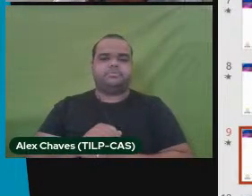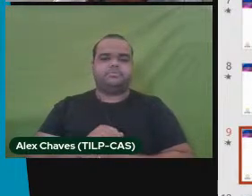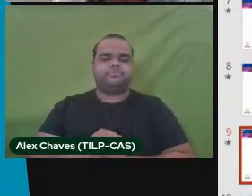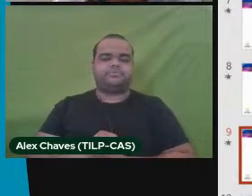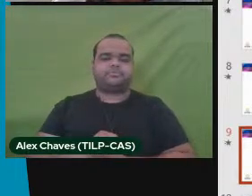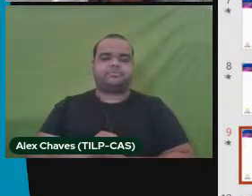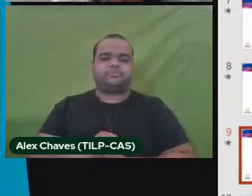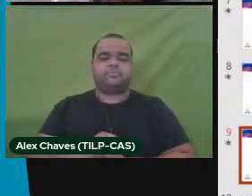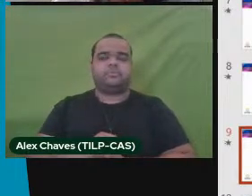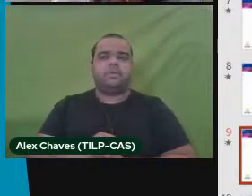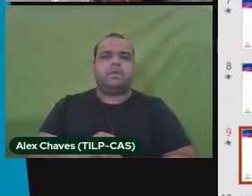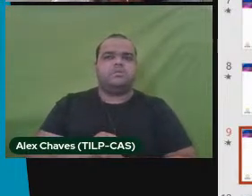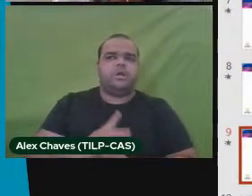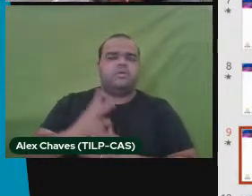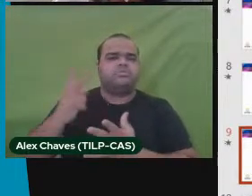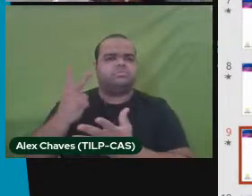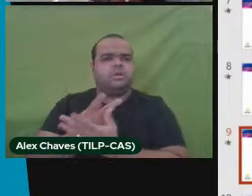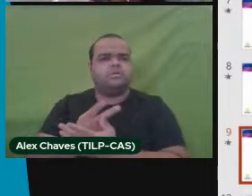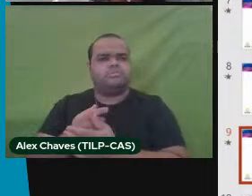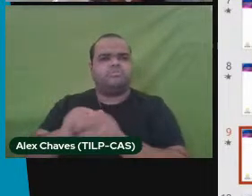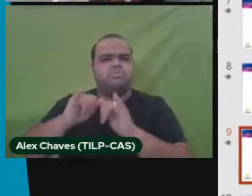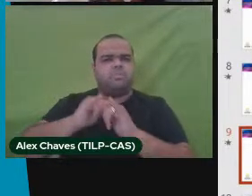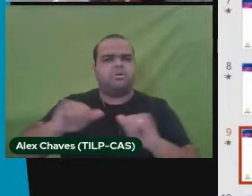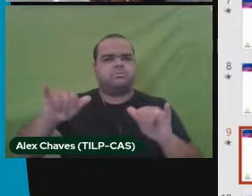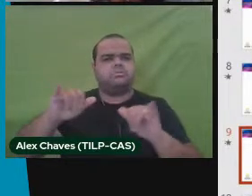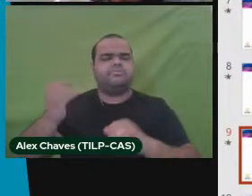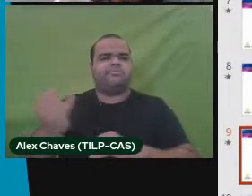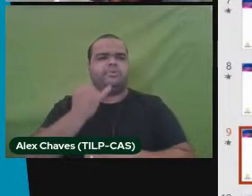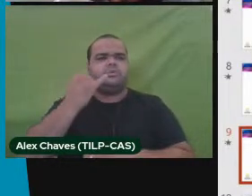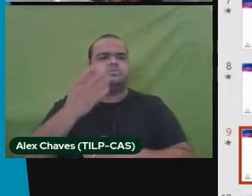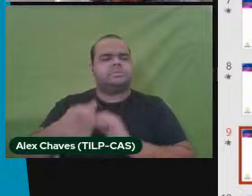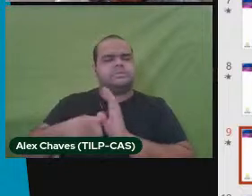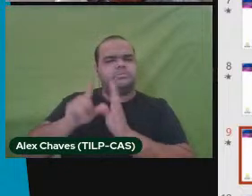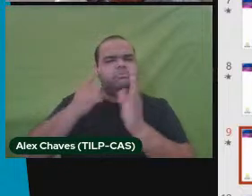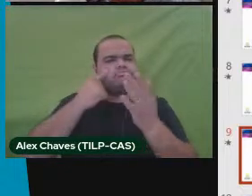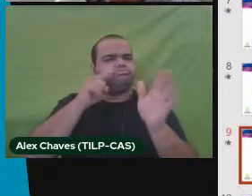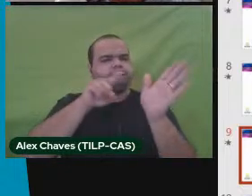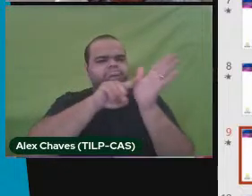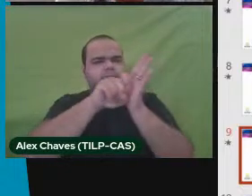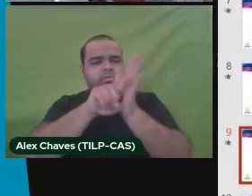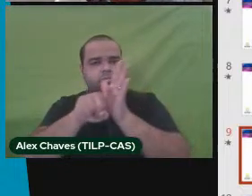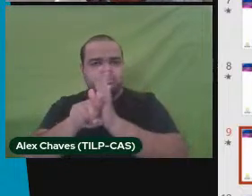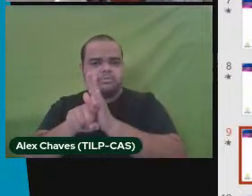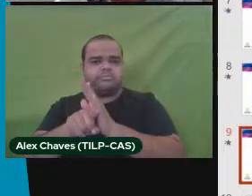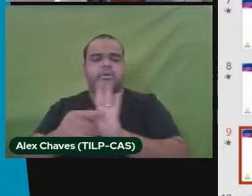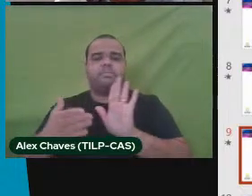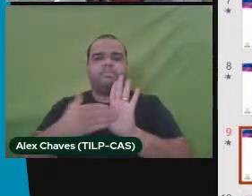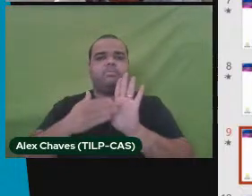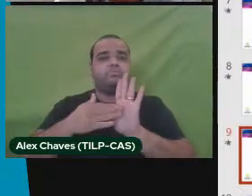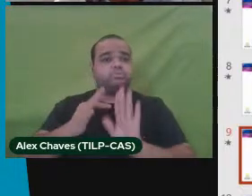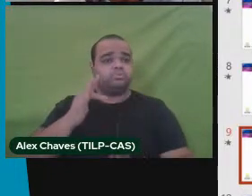achamos tão importante, de vez em quando eu consulto esses pesquisadores, porque essa é a proposta de futuro.